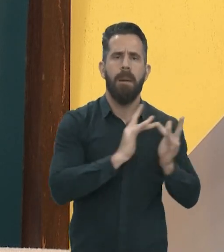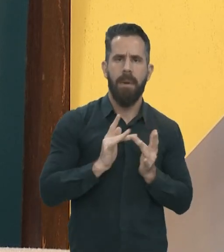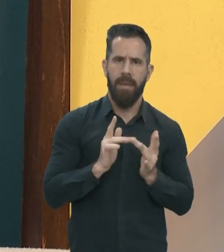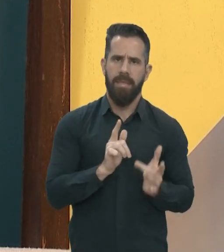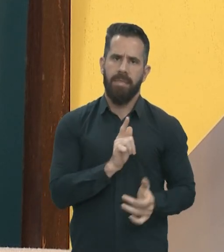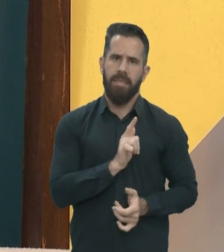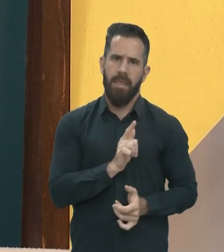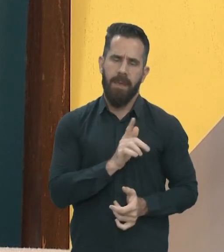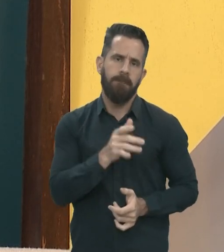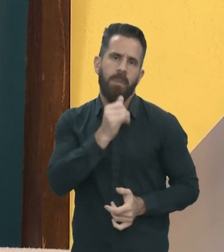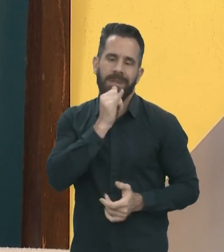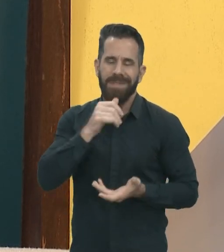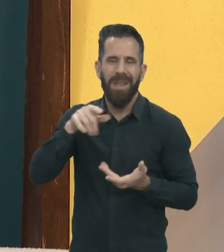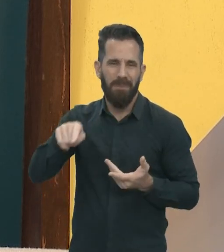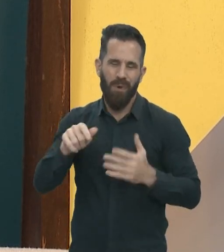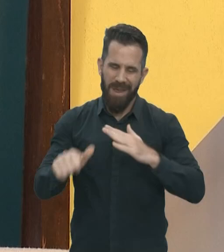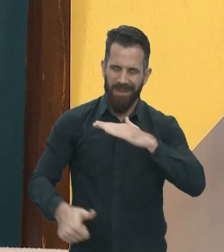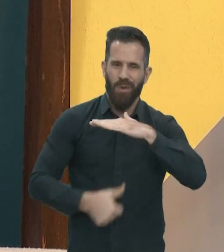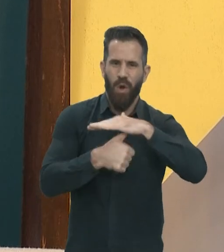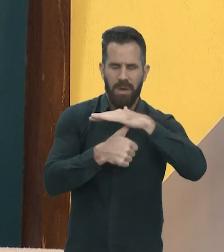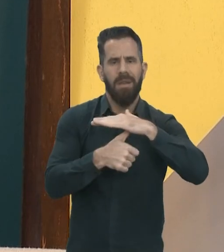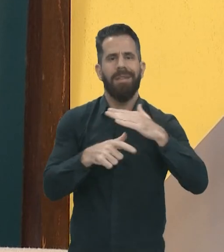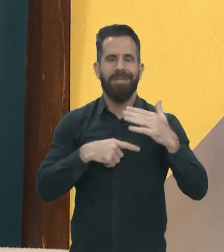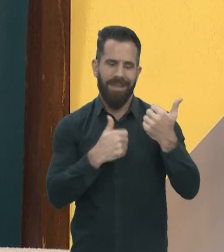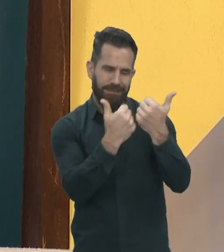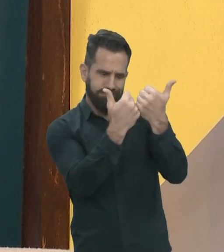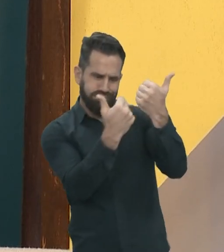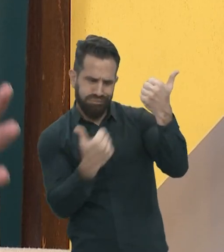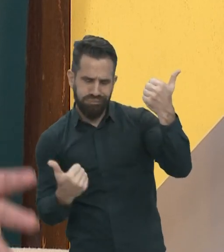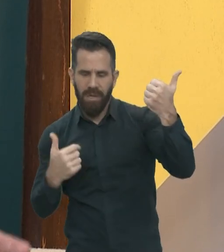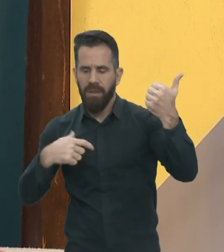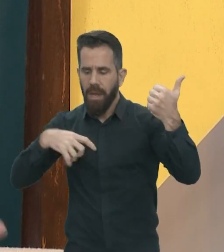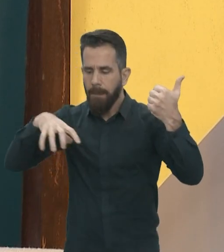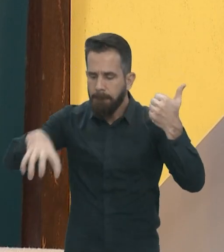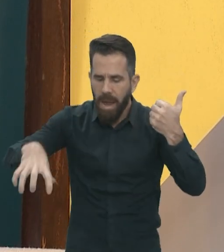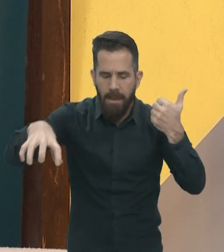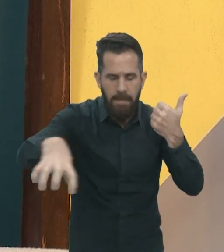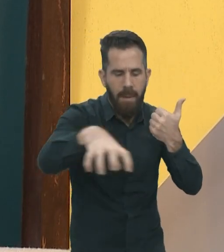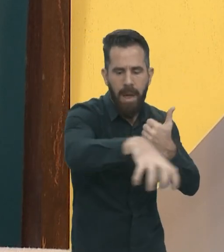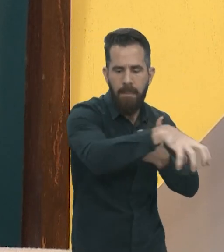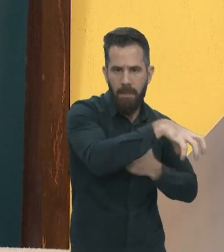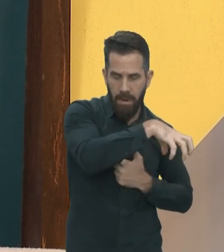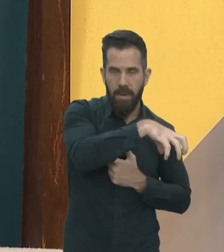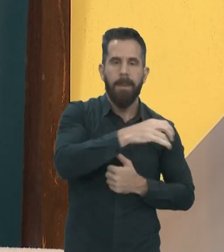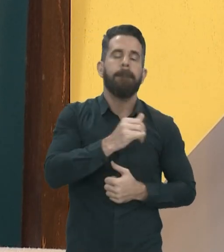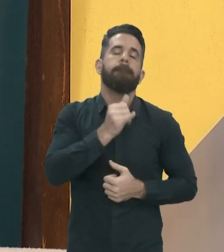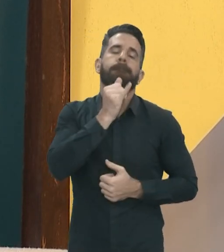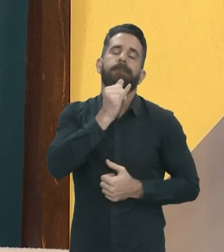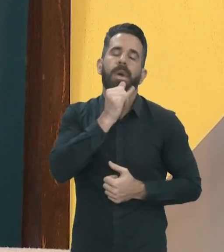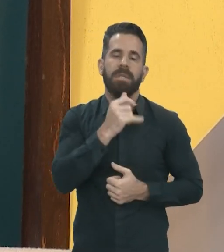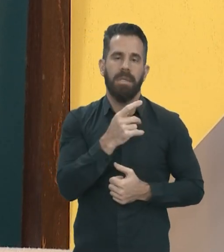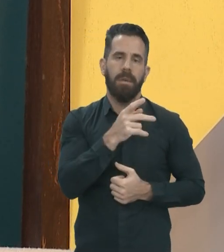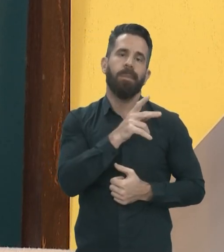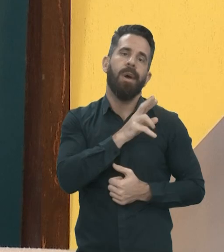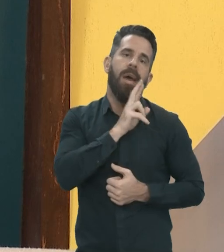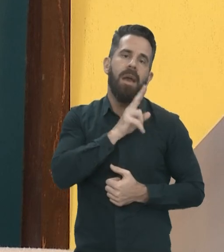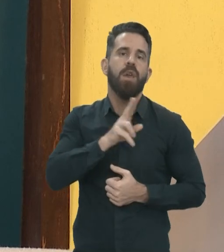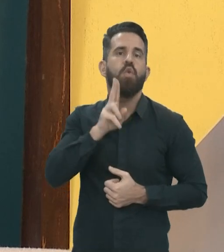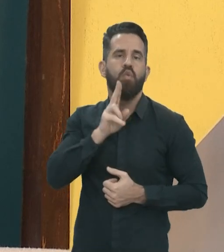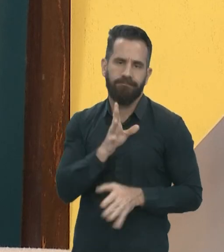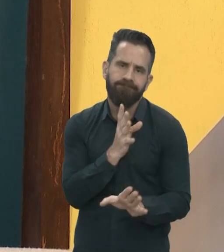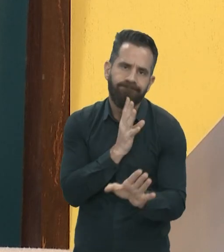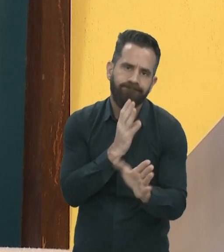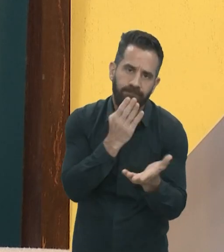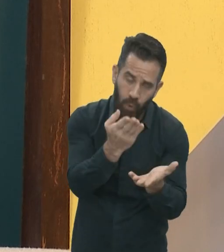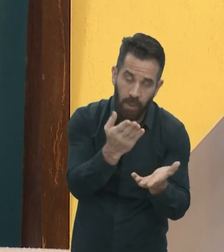articulada. Então, o que a gente está falando? A questão do RU, embora a PRAE que execute a Política Nacional de Assistência Estudantil, ela não vai